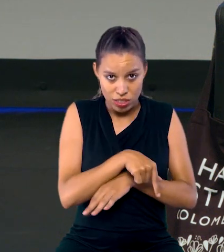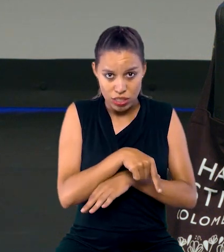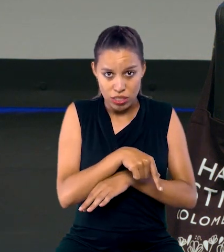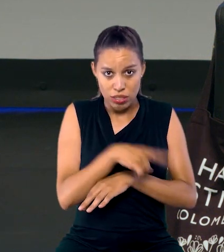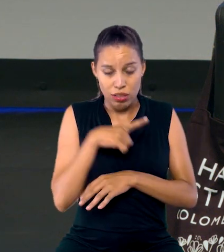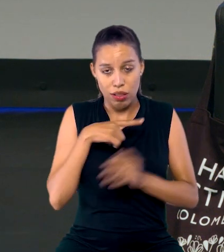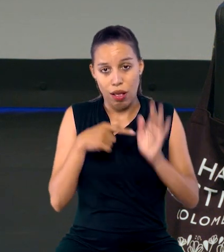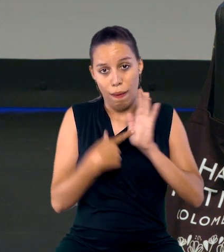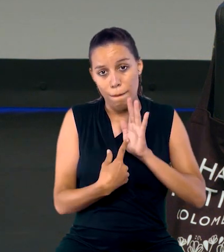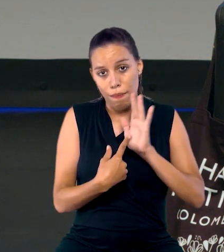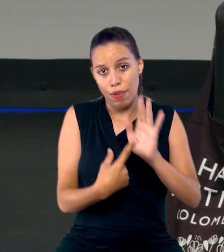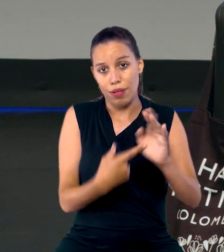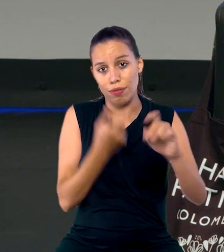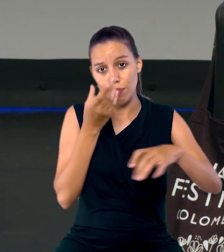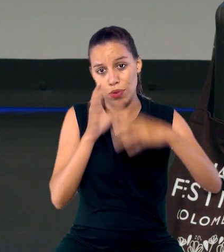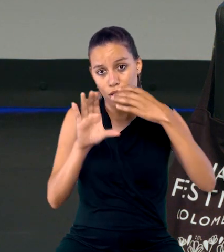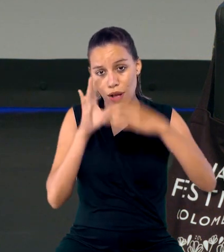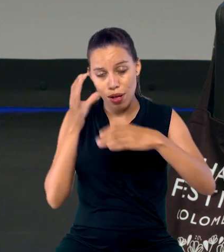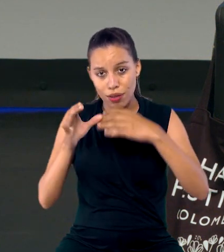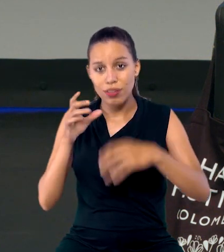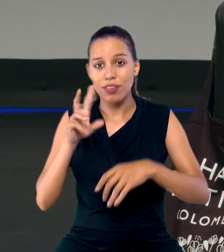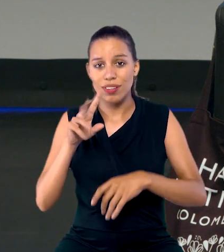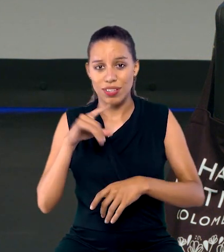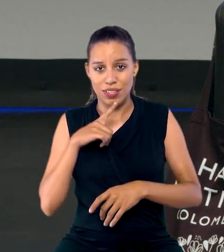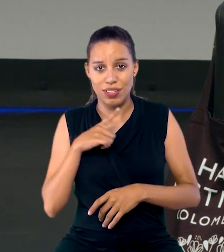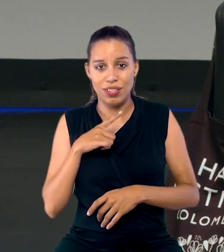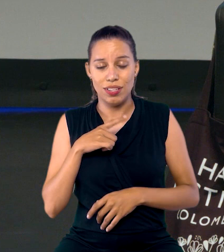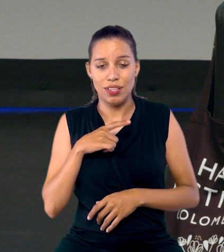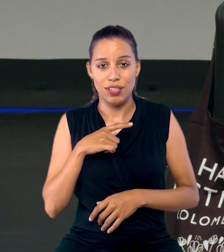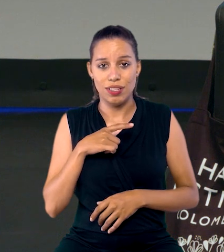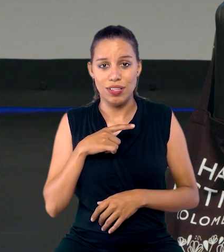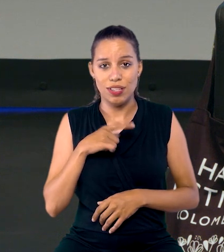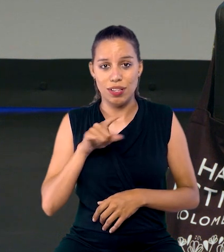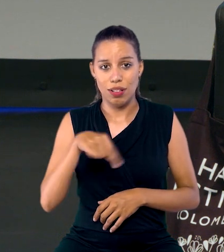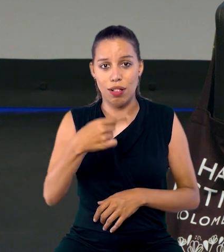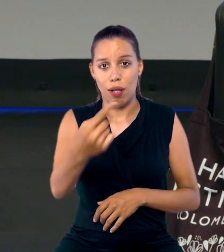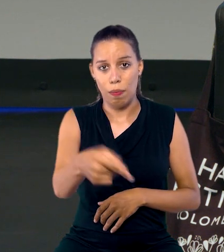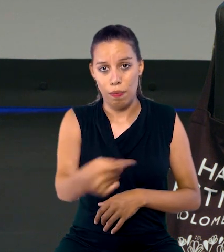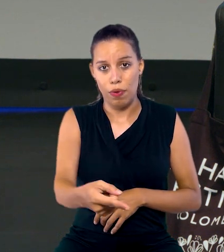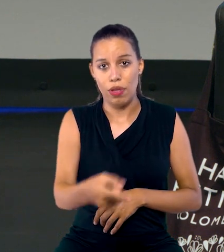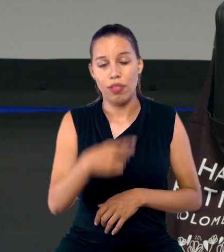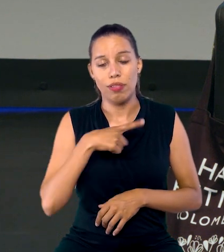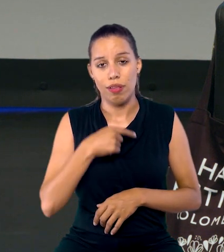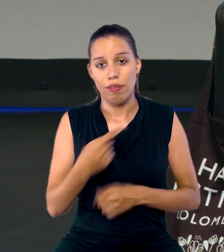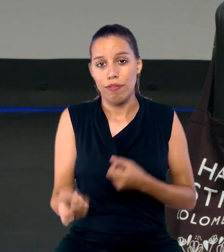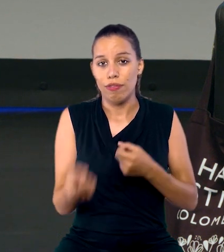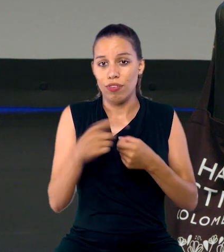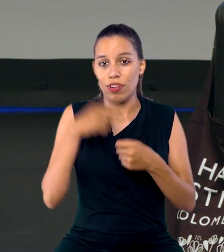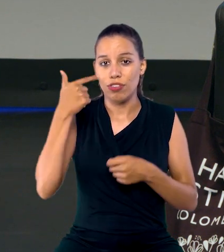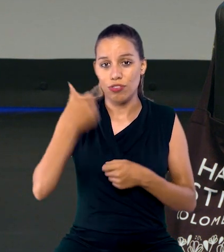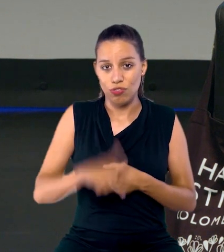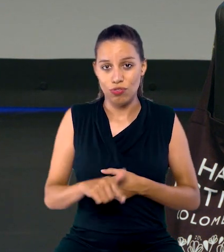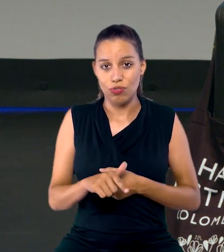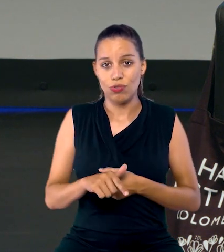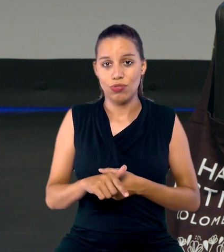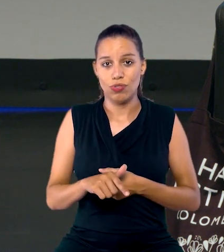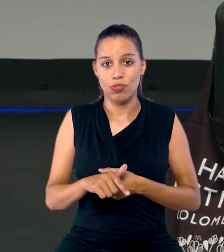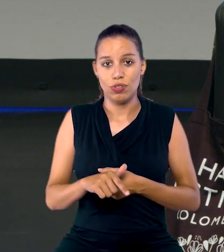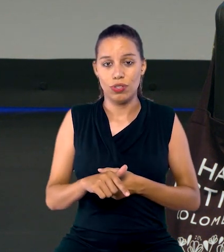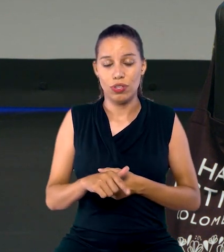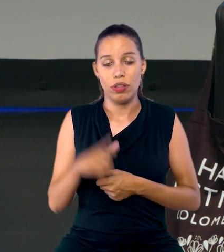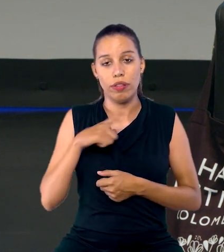finalização, vai ter a apresentação dos nossos parentes, do coral, e após esse momento nós estaremos de volta aqui no